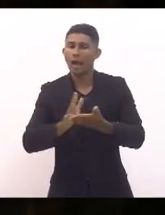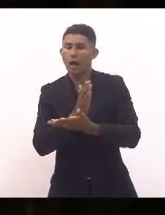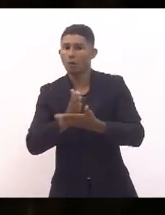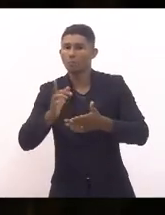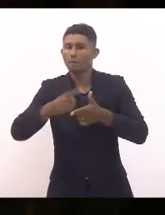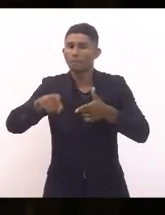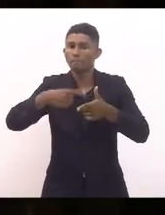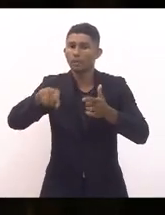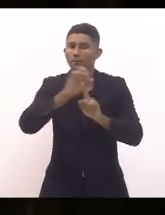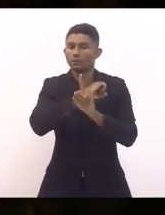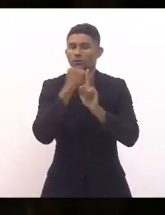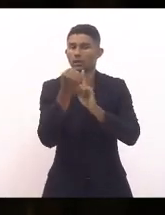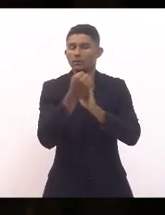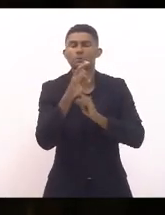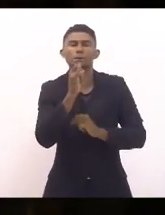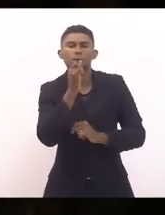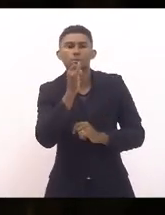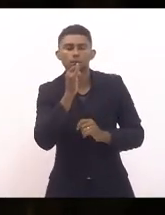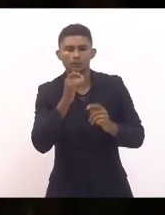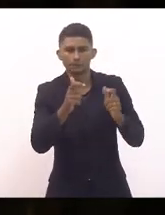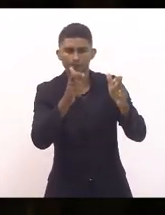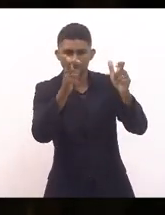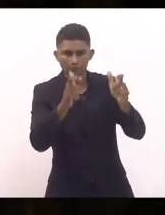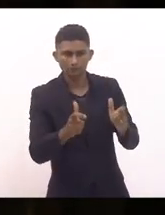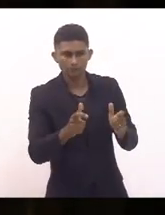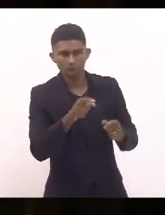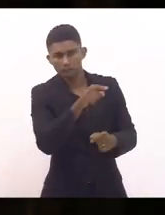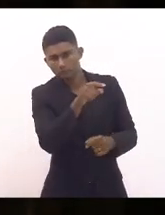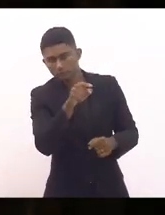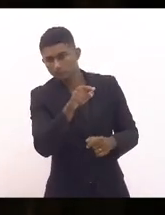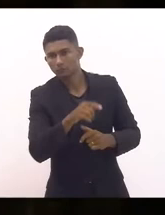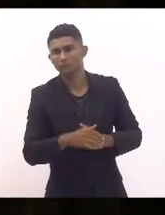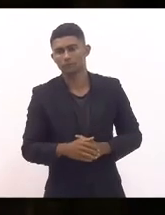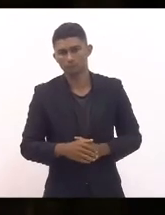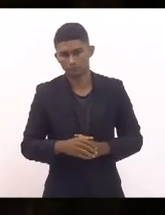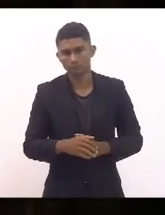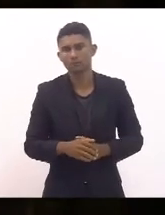locais onde existe um déficit